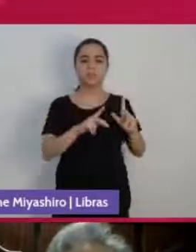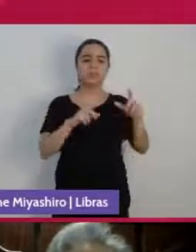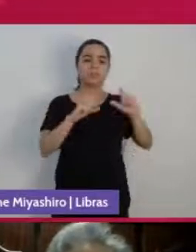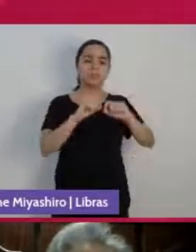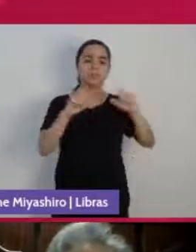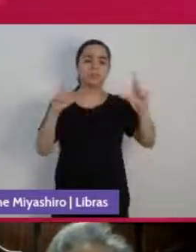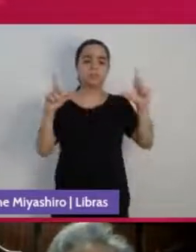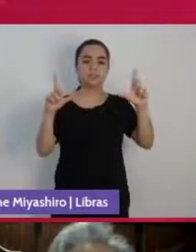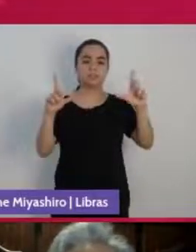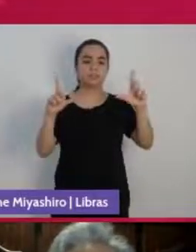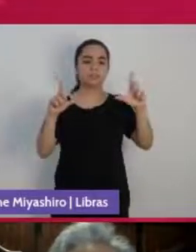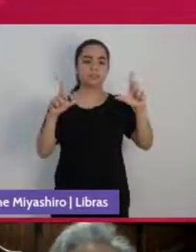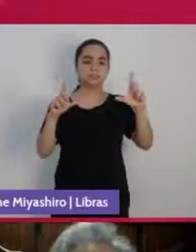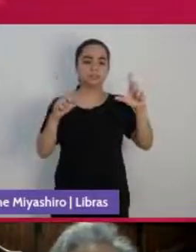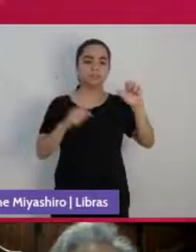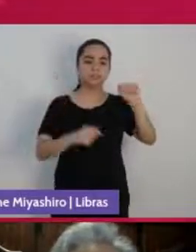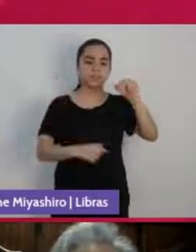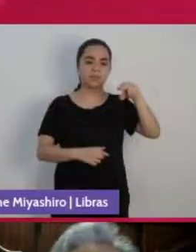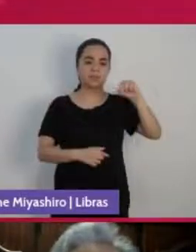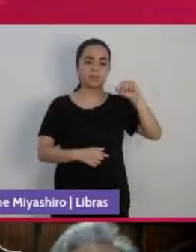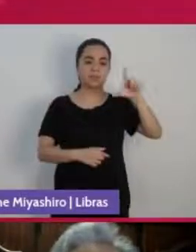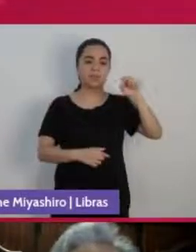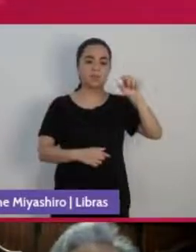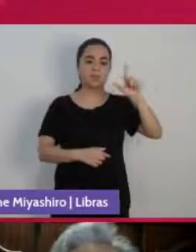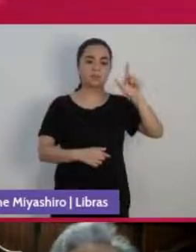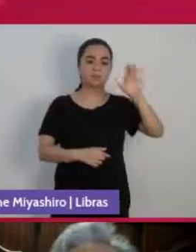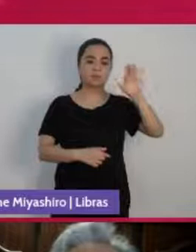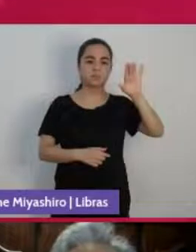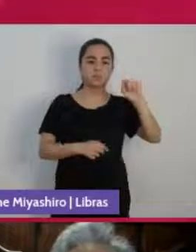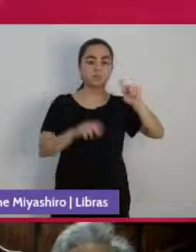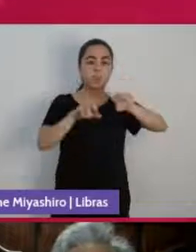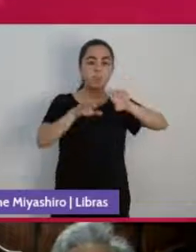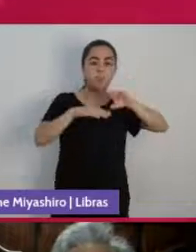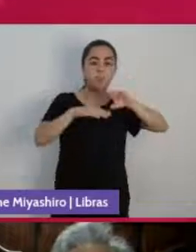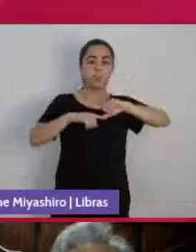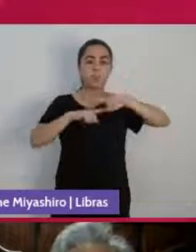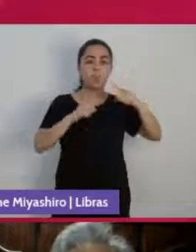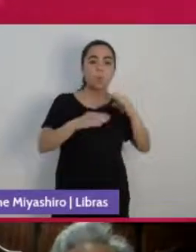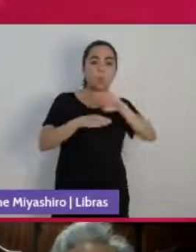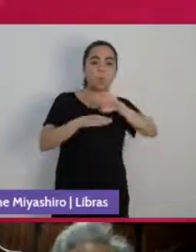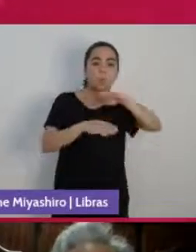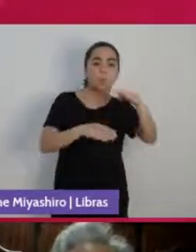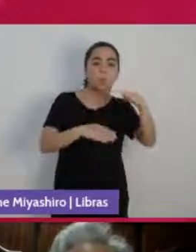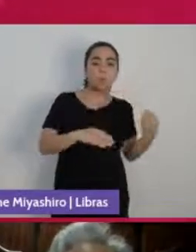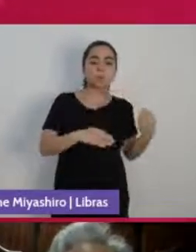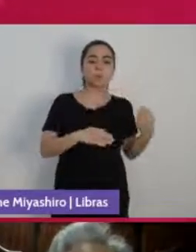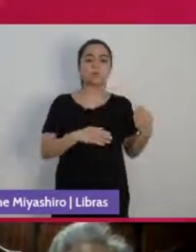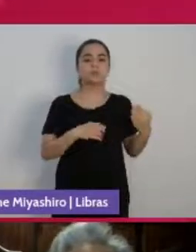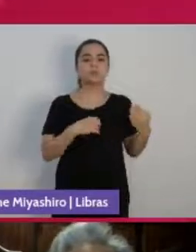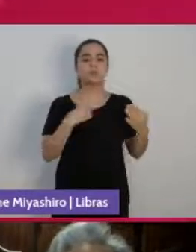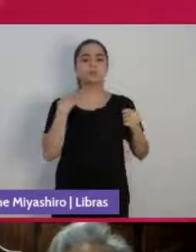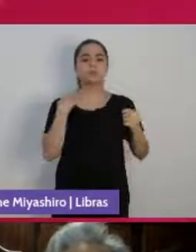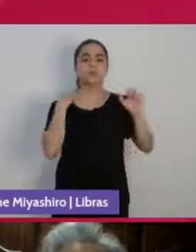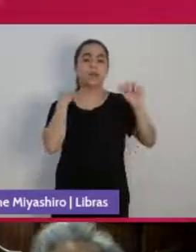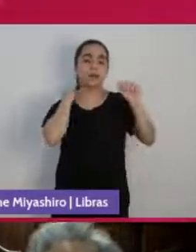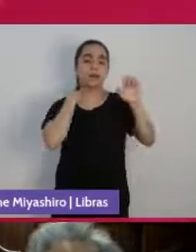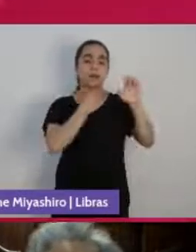da Allogic, do compressor curvo, então ele tem um visor aqui lateral, que, ó, a EC,